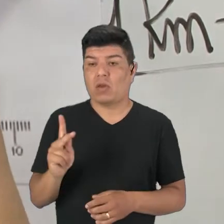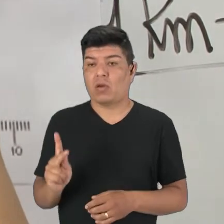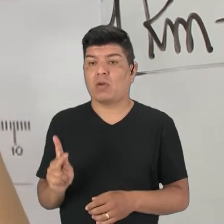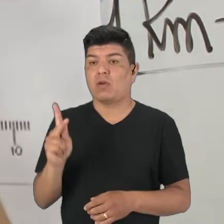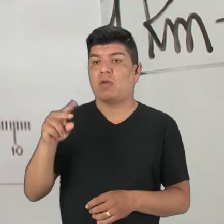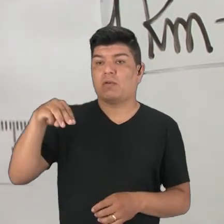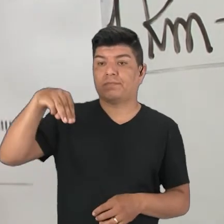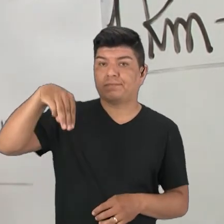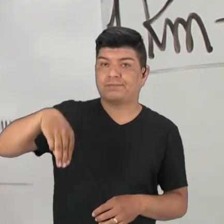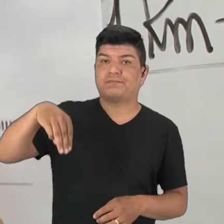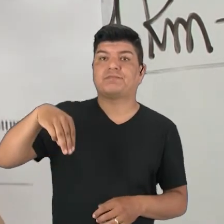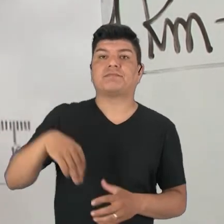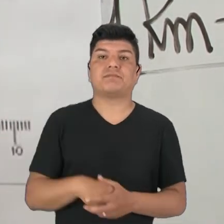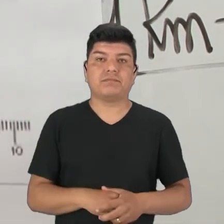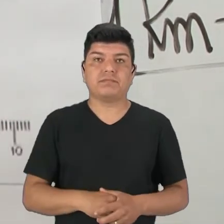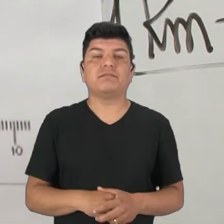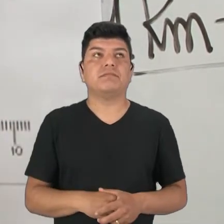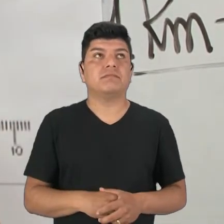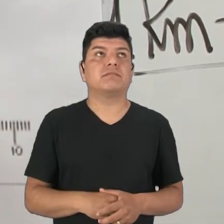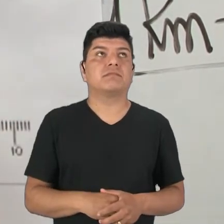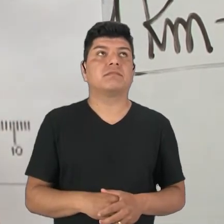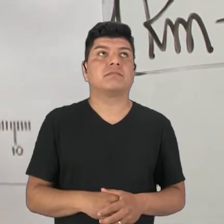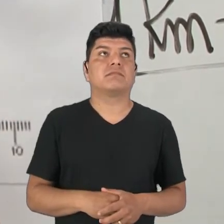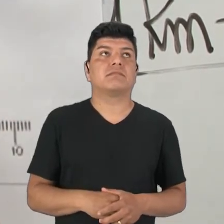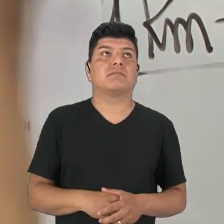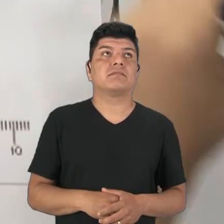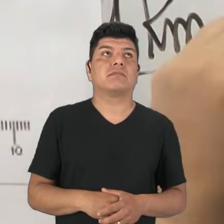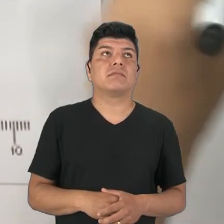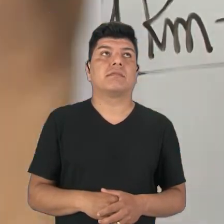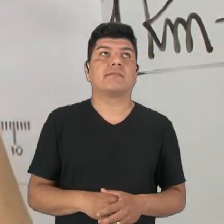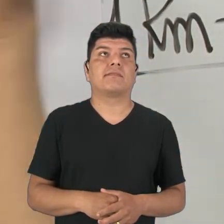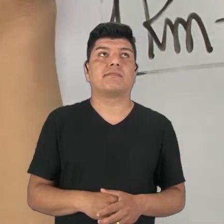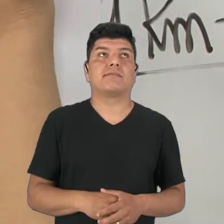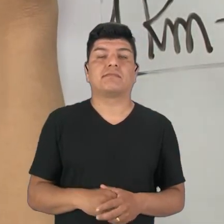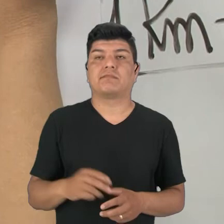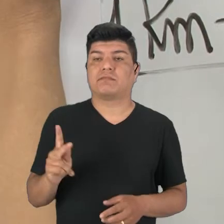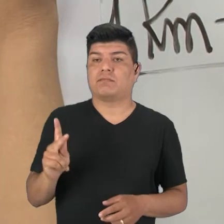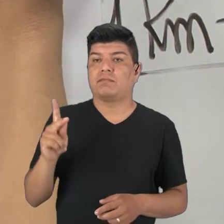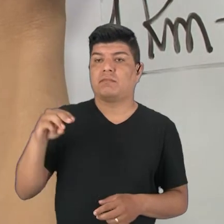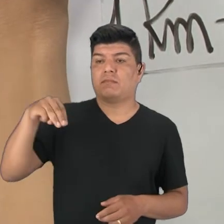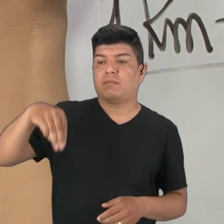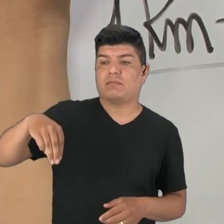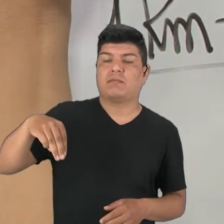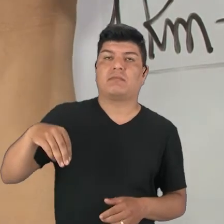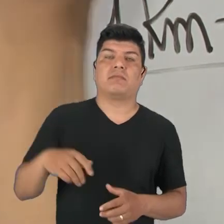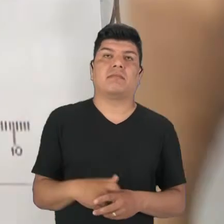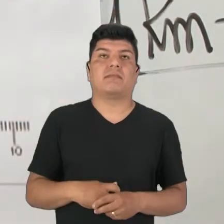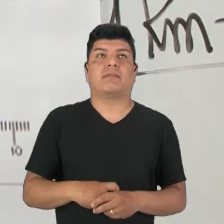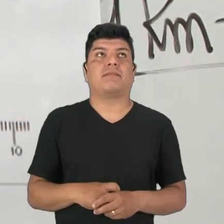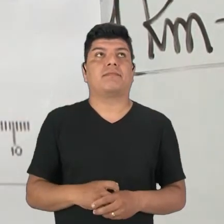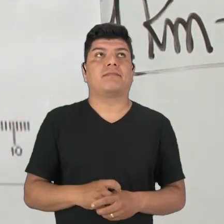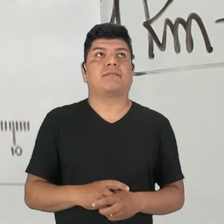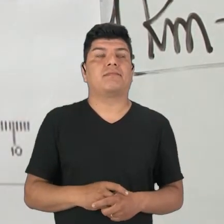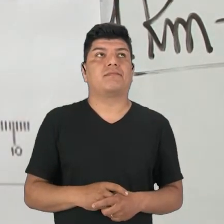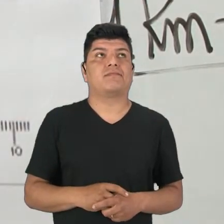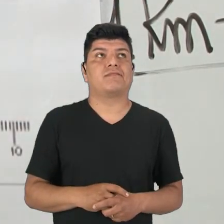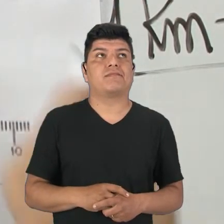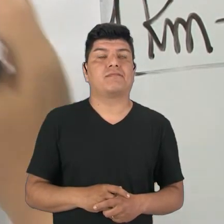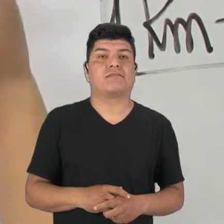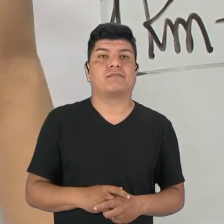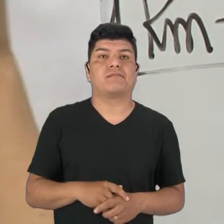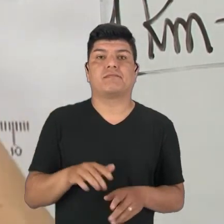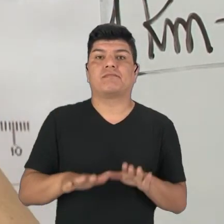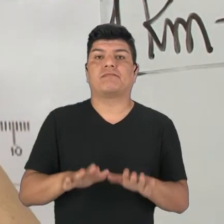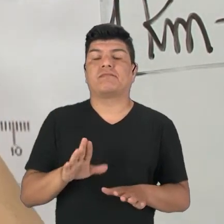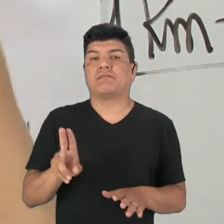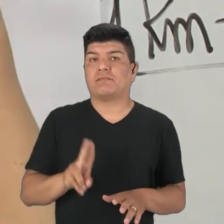quilômetros. Tá? Eu vou até colocar o metros é o M, quilômetros é km. Geralmente